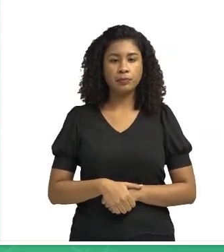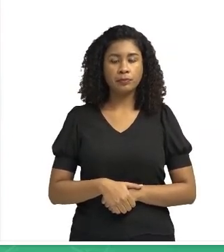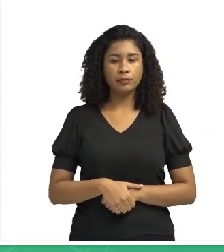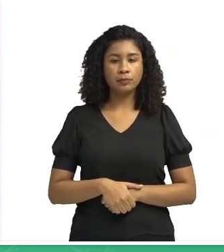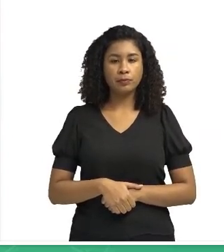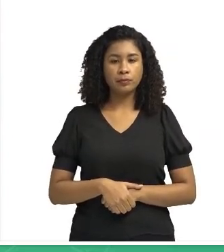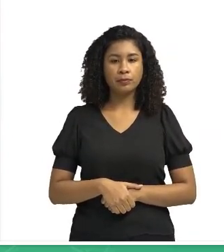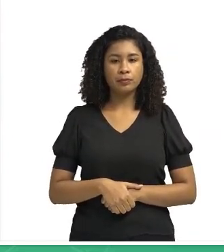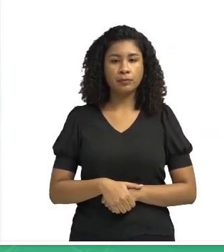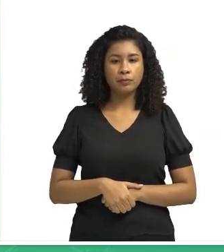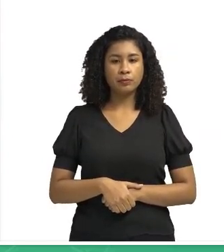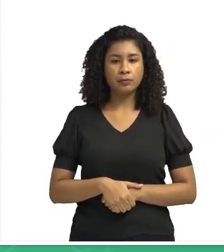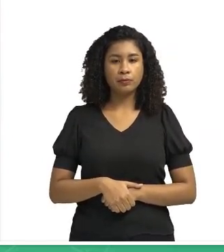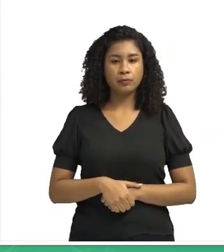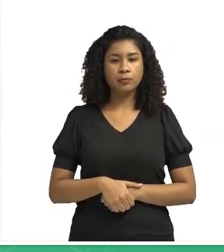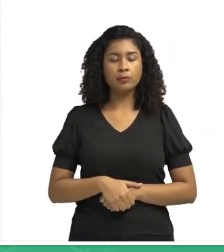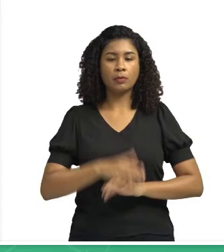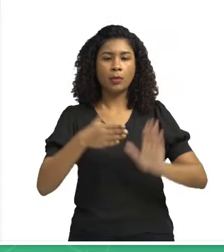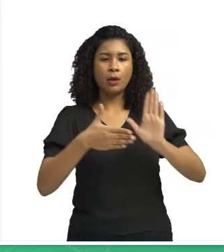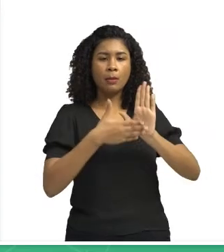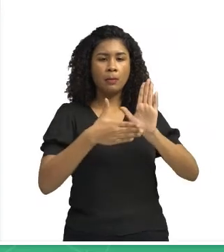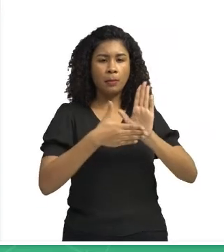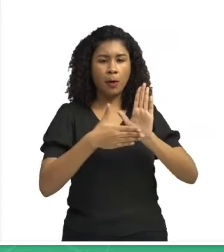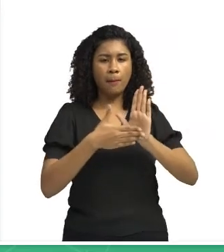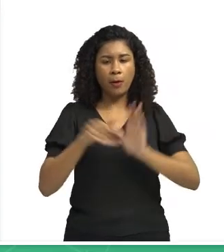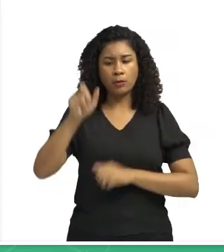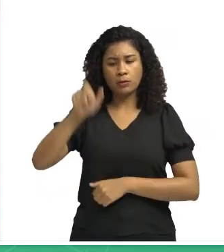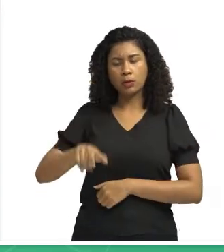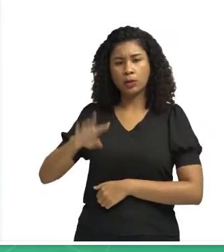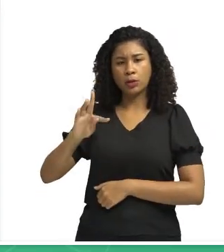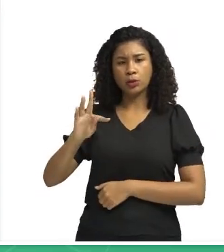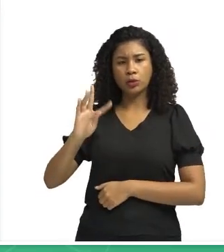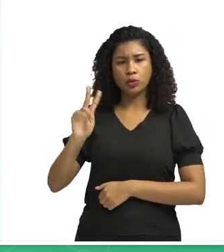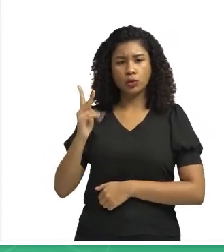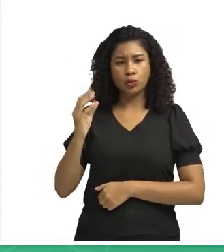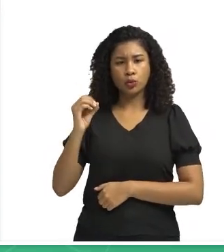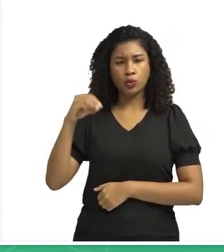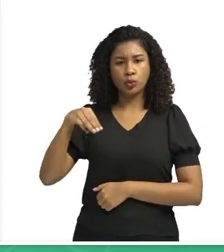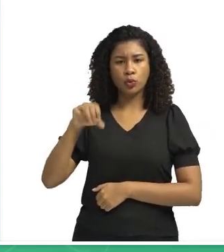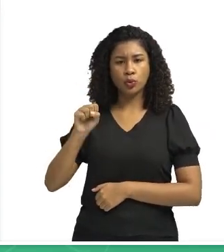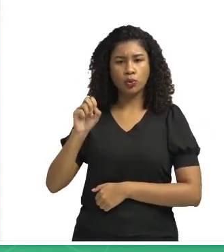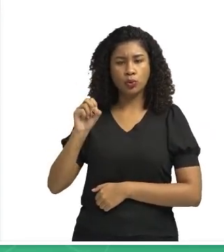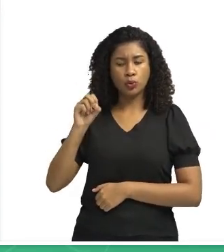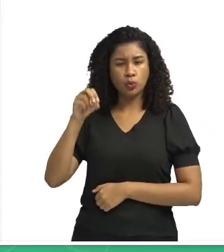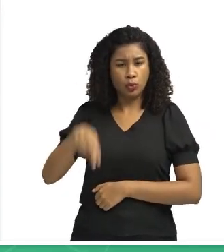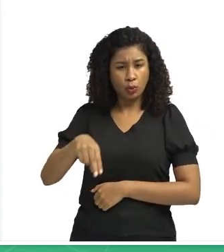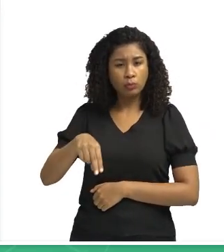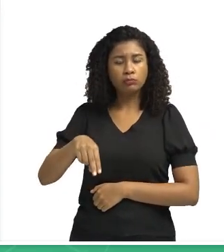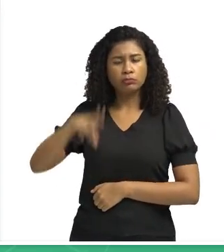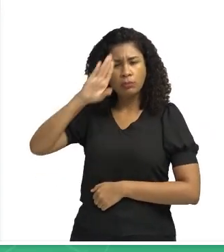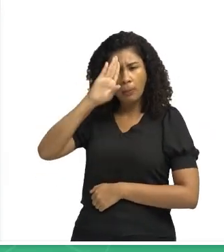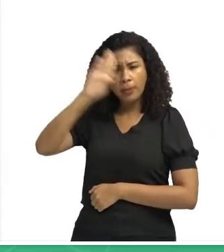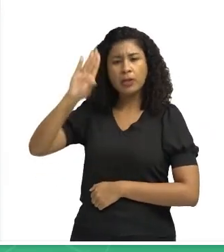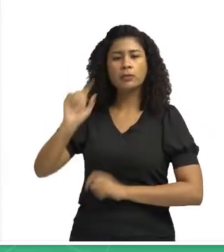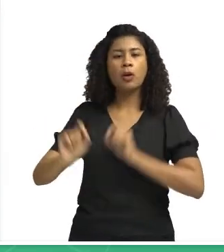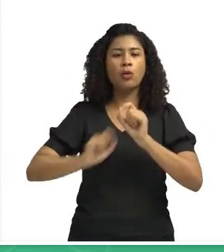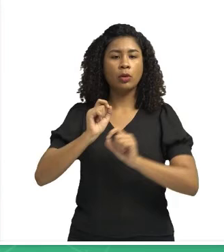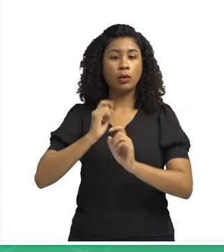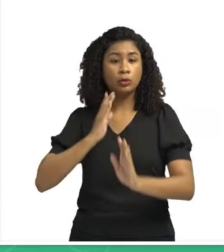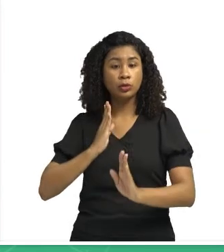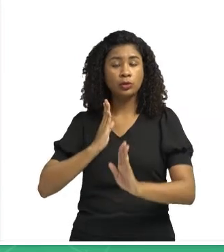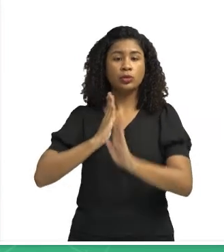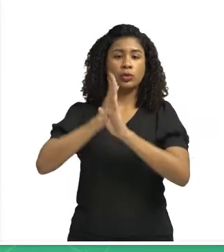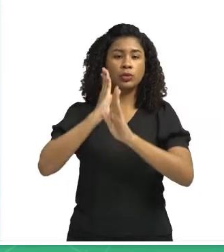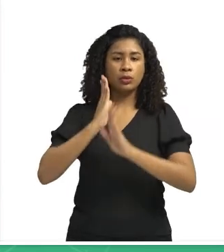é através, né, da descoberta da radioatividade. Isso reforçou,